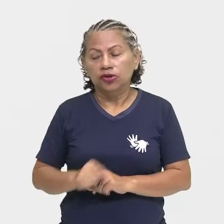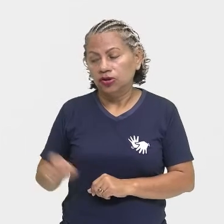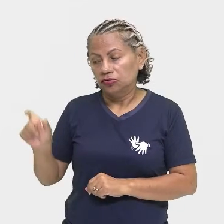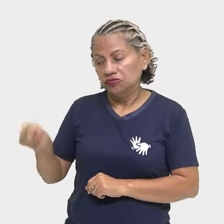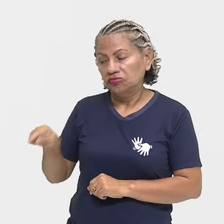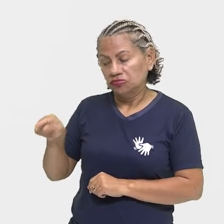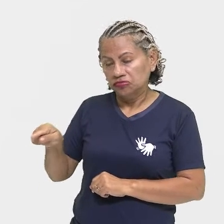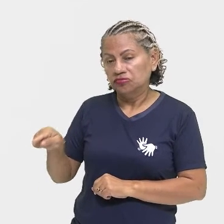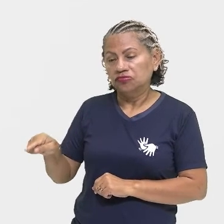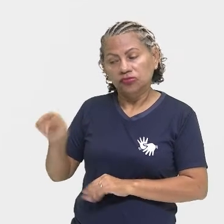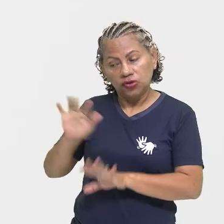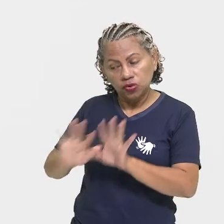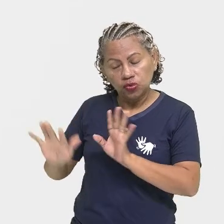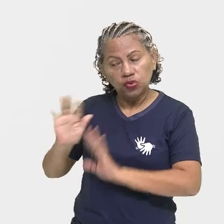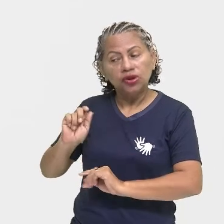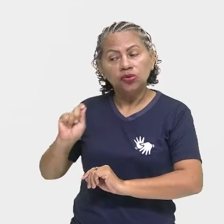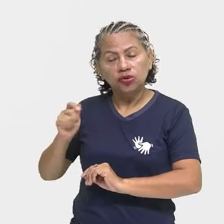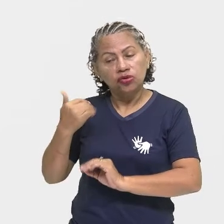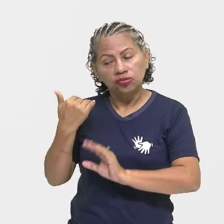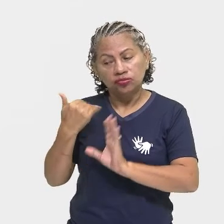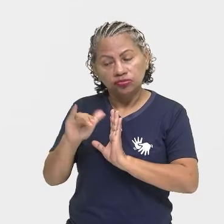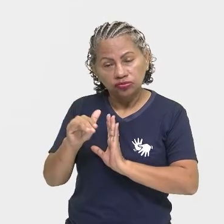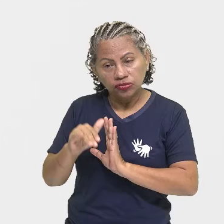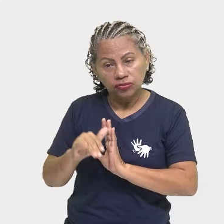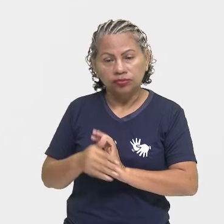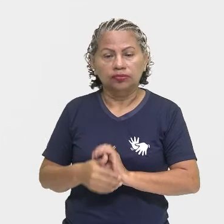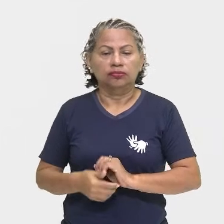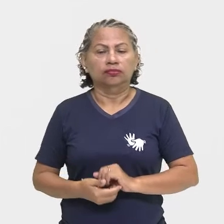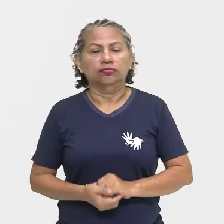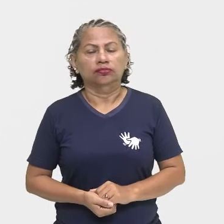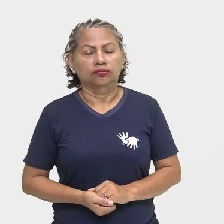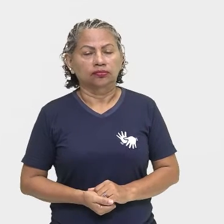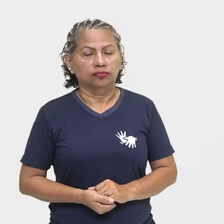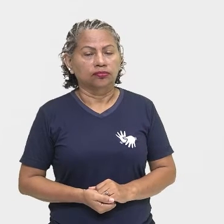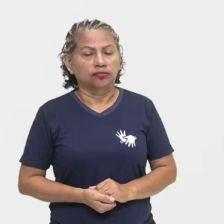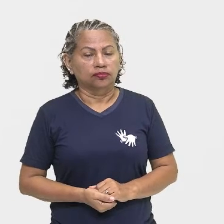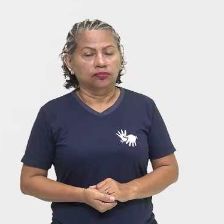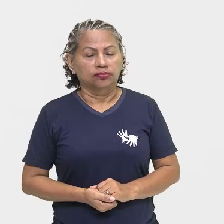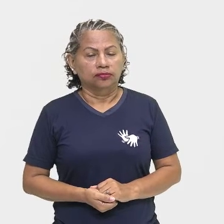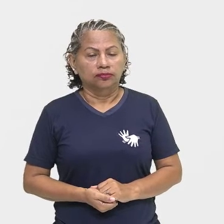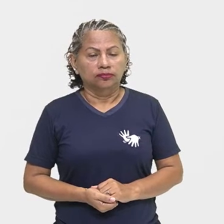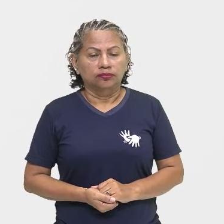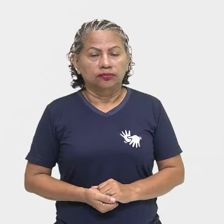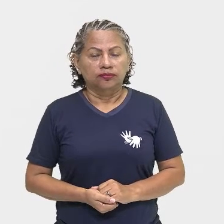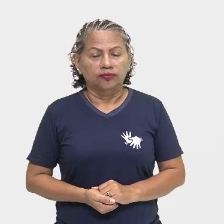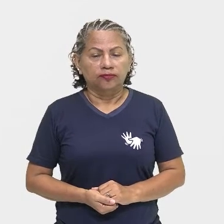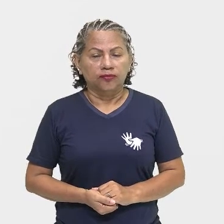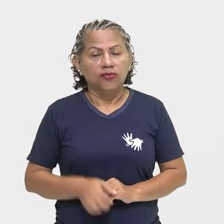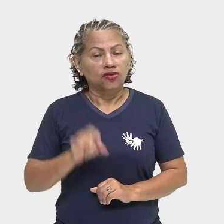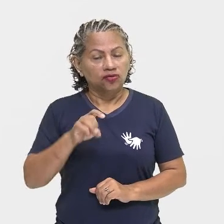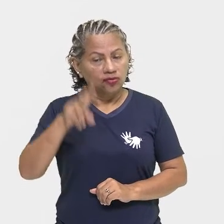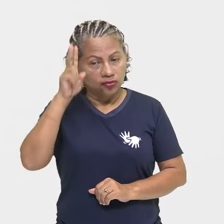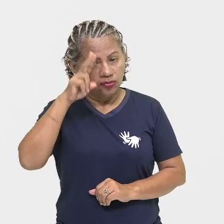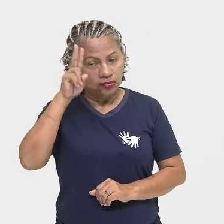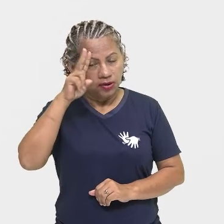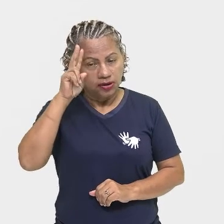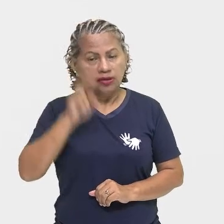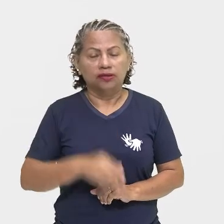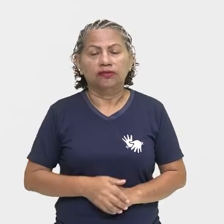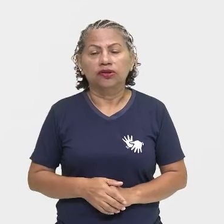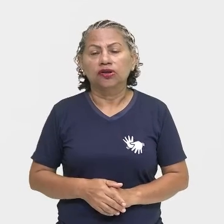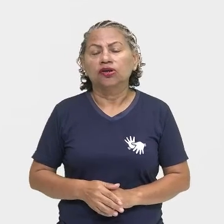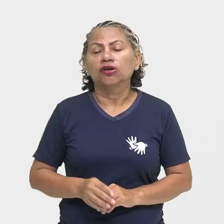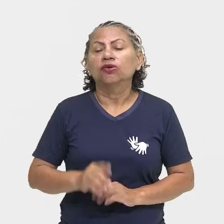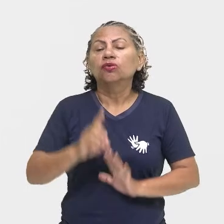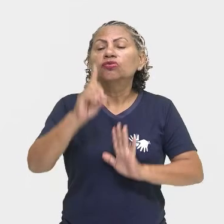com cuidado, fazendo as devidas ressalvas, tá? Só para lembrar que o direito à